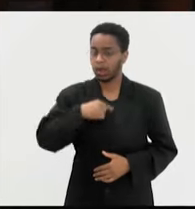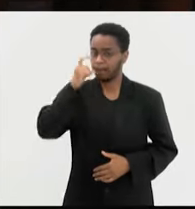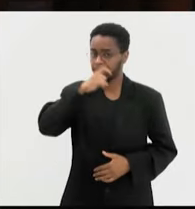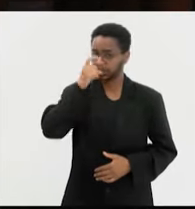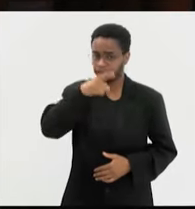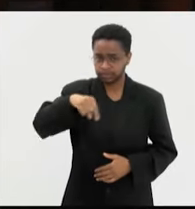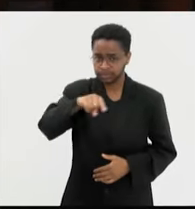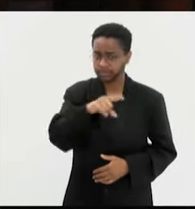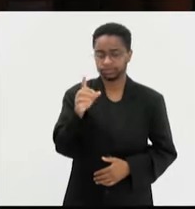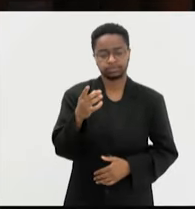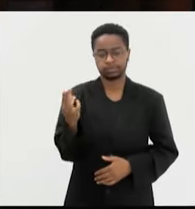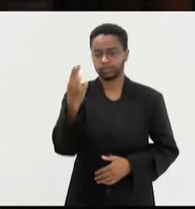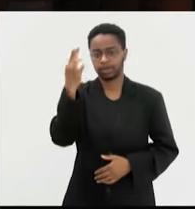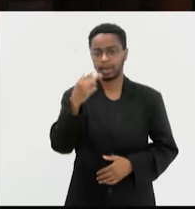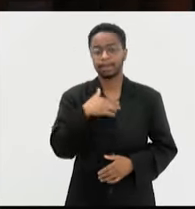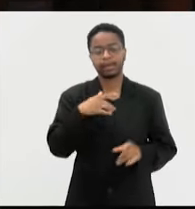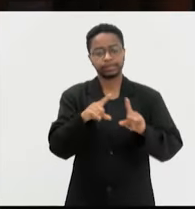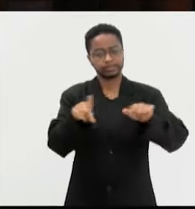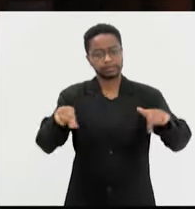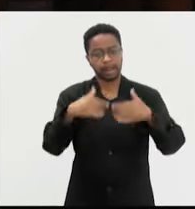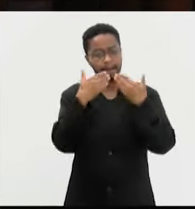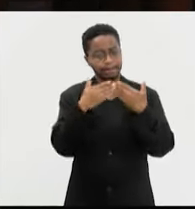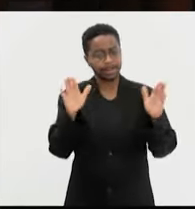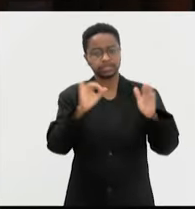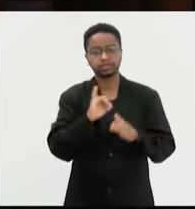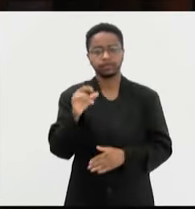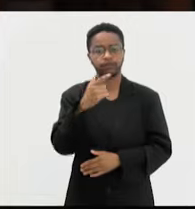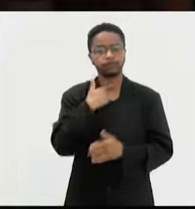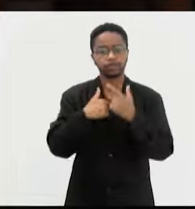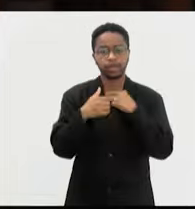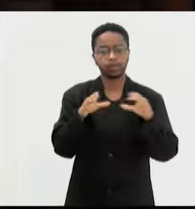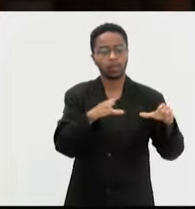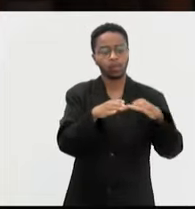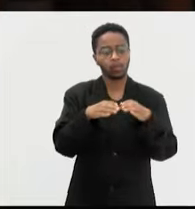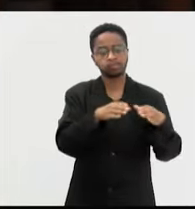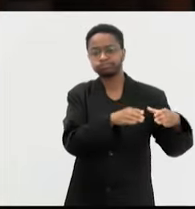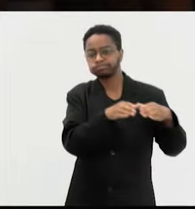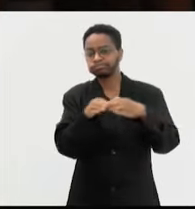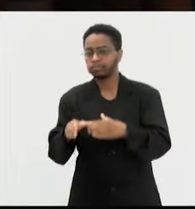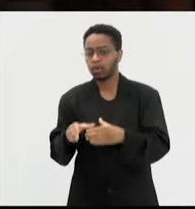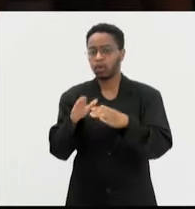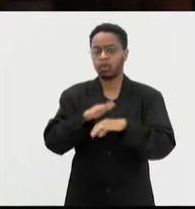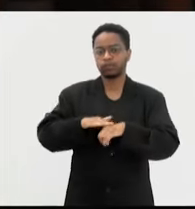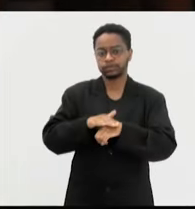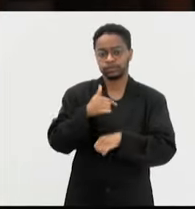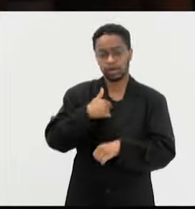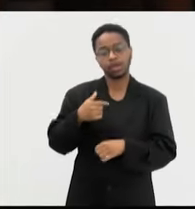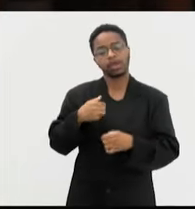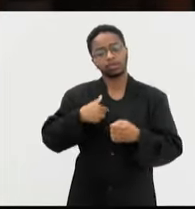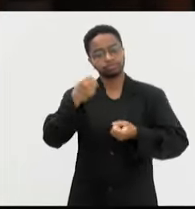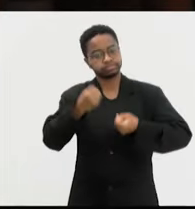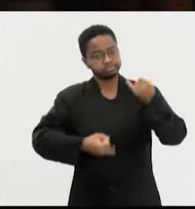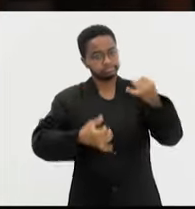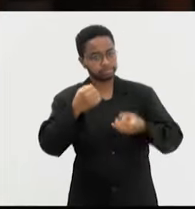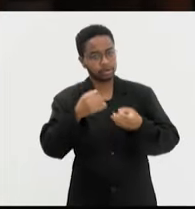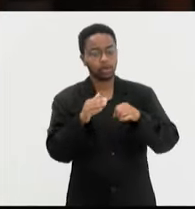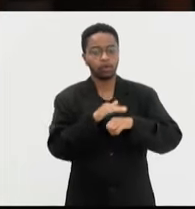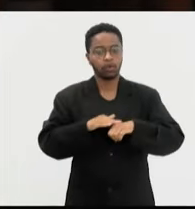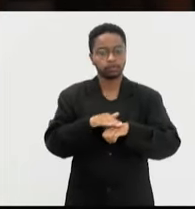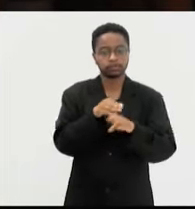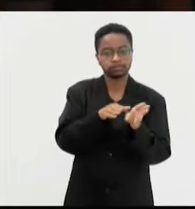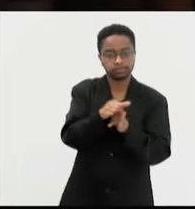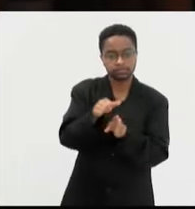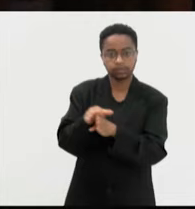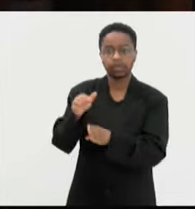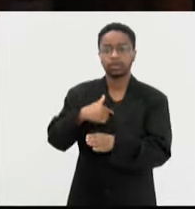para vocês gabin comissão comig você vou orientar vou